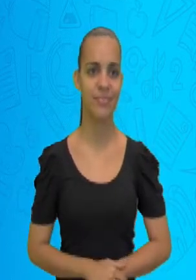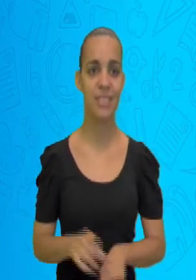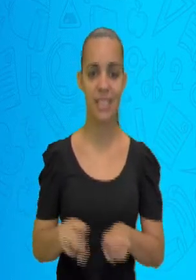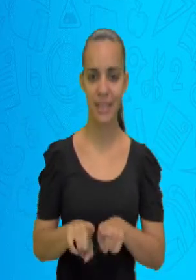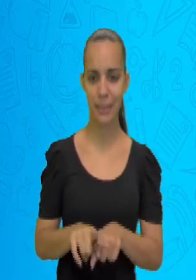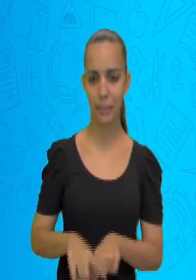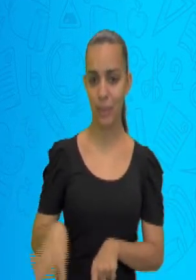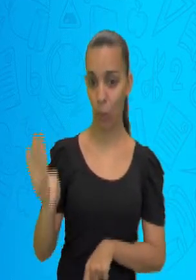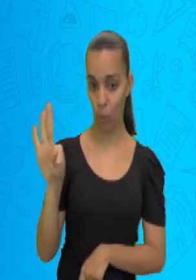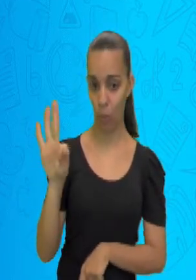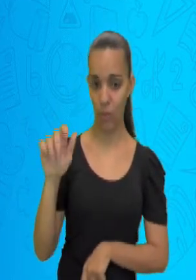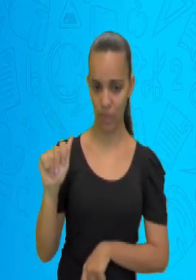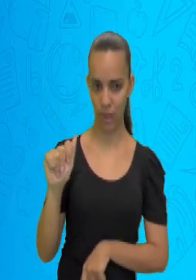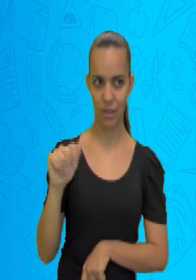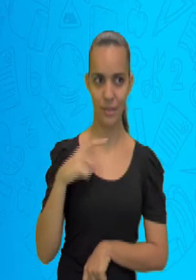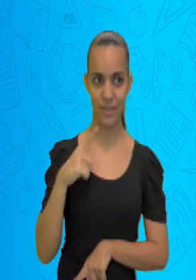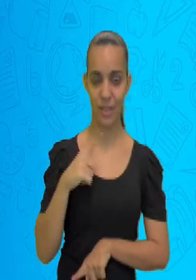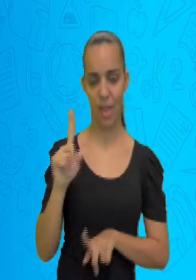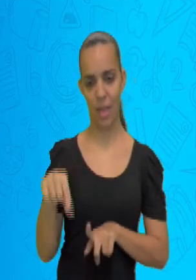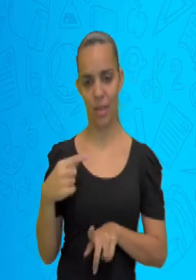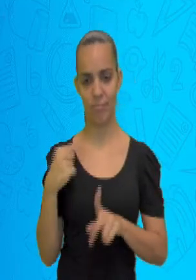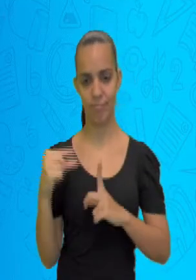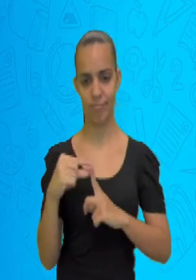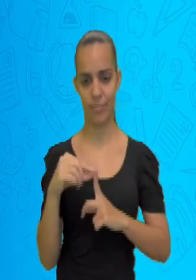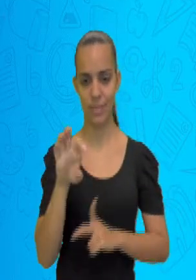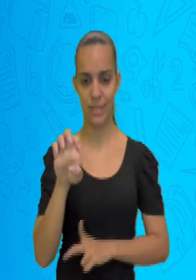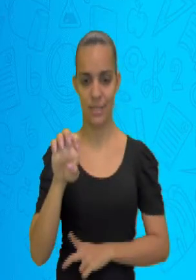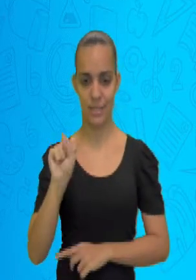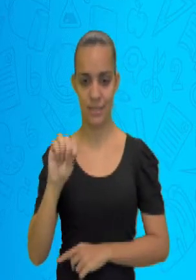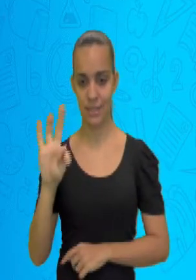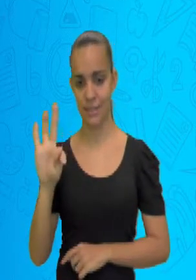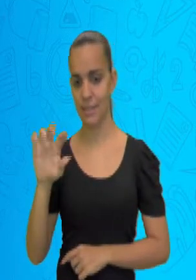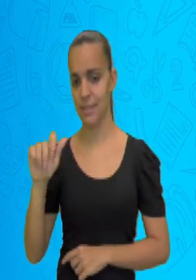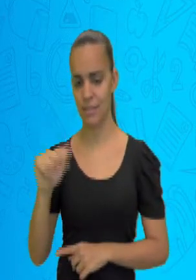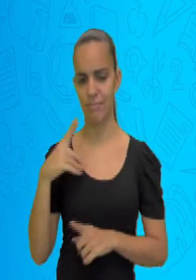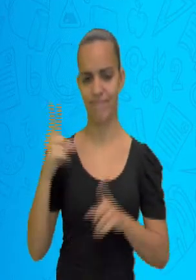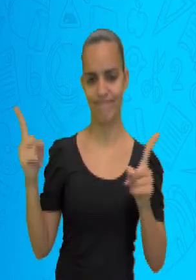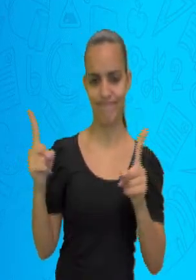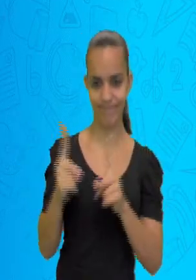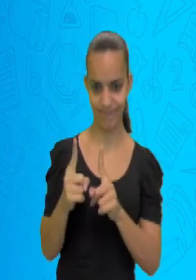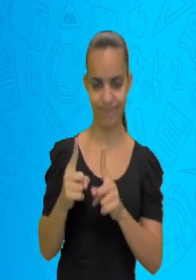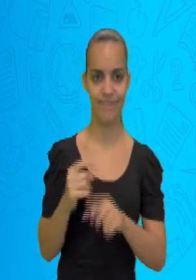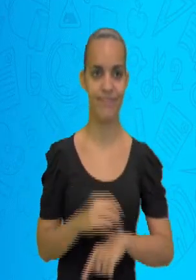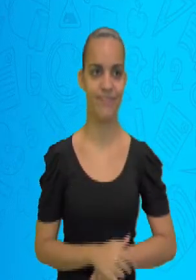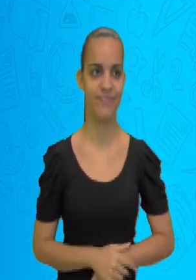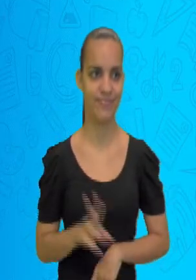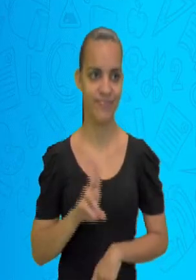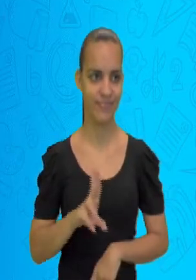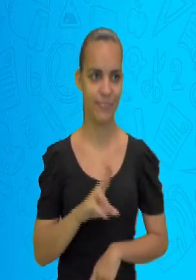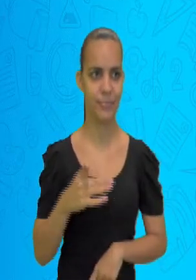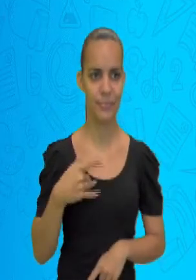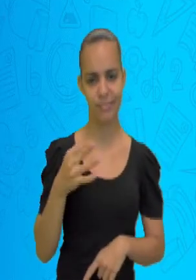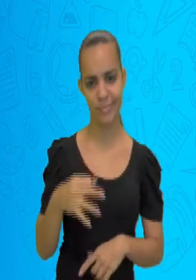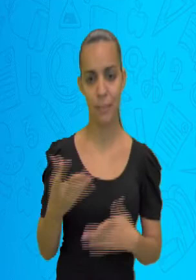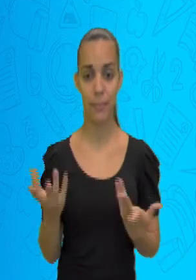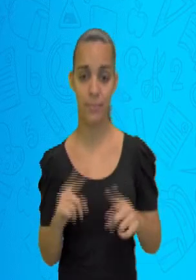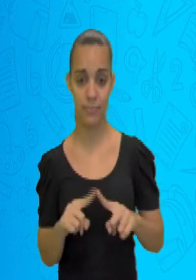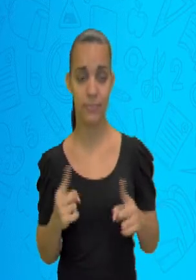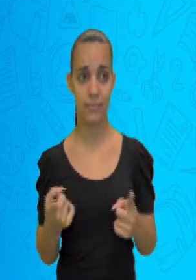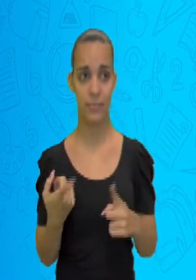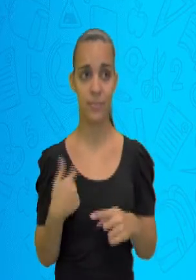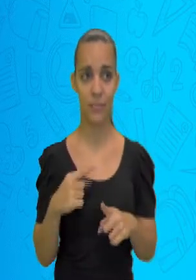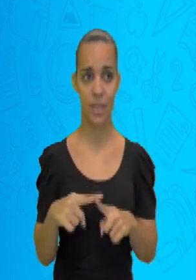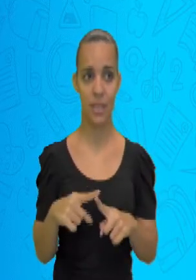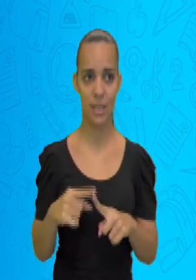palavra está. É uma forma informal de conversar no dia a dia. Embora não é correta, mas é